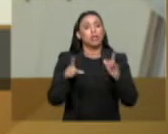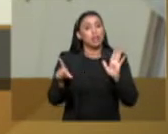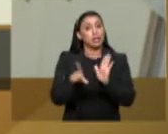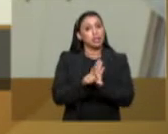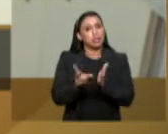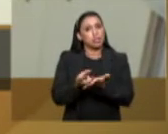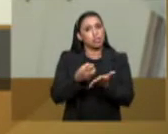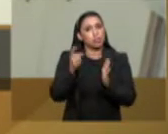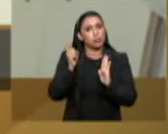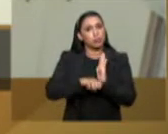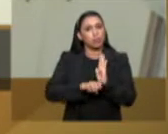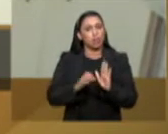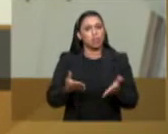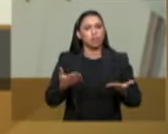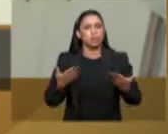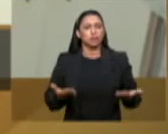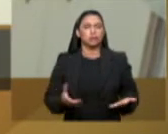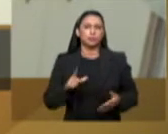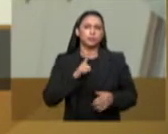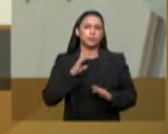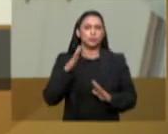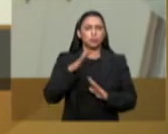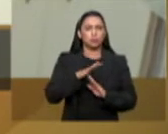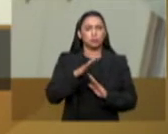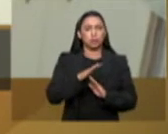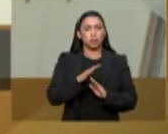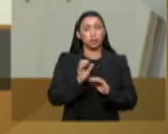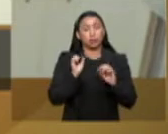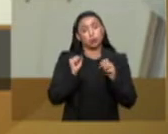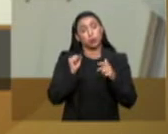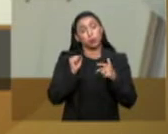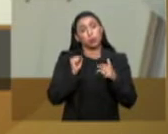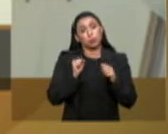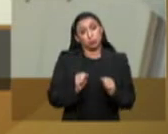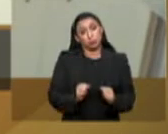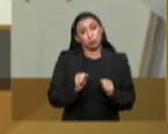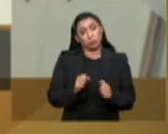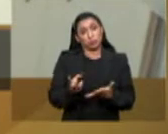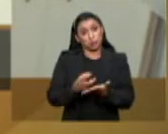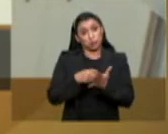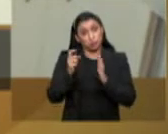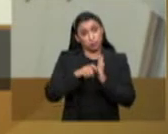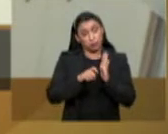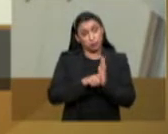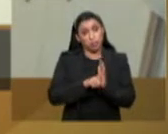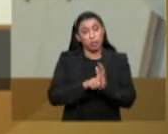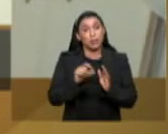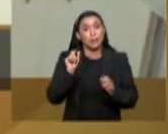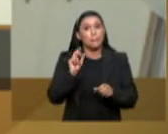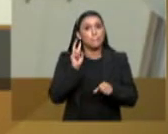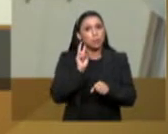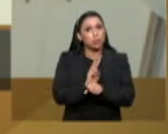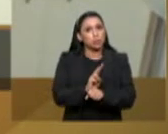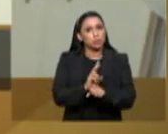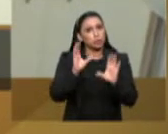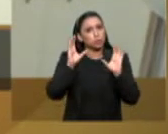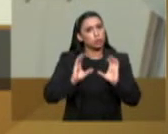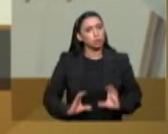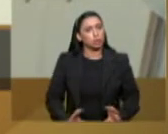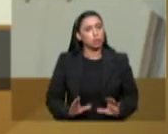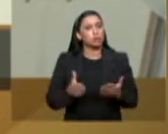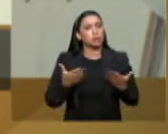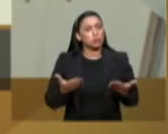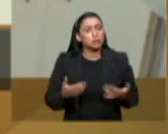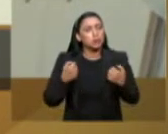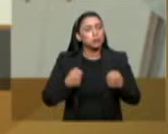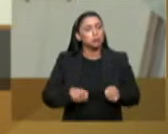tributária. Estamos diante de uma limitação ao poder de tributar que visa a proteção do cidadão e, portanto,